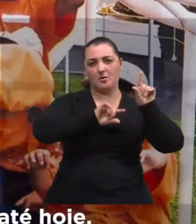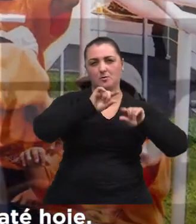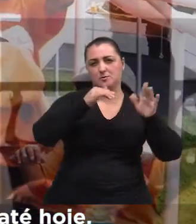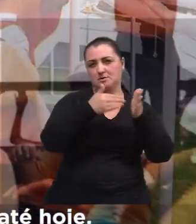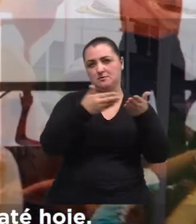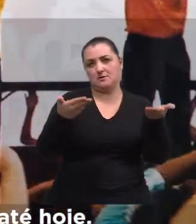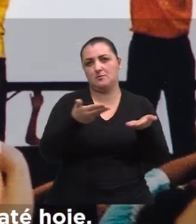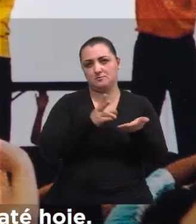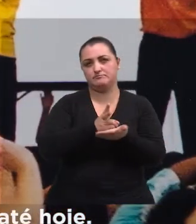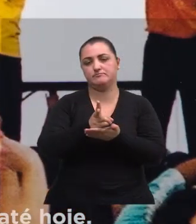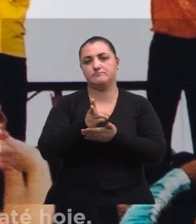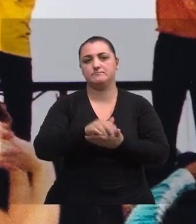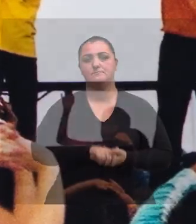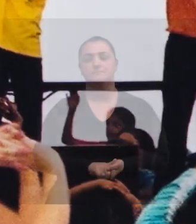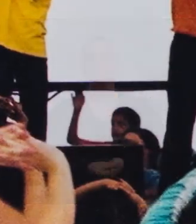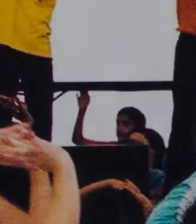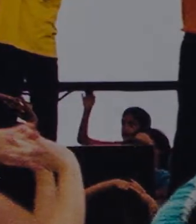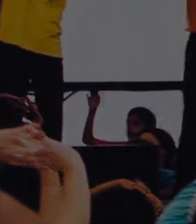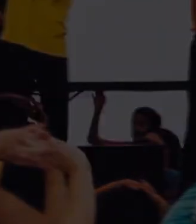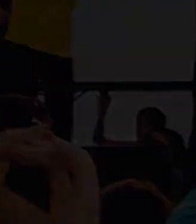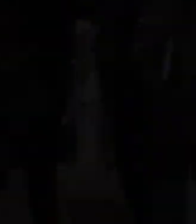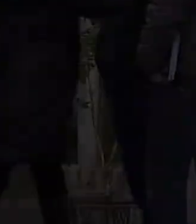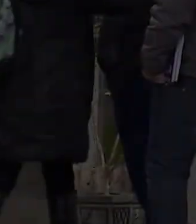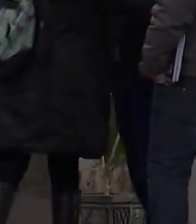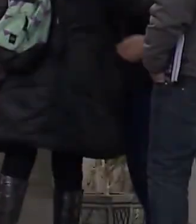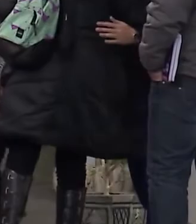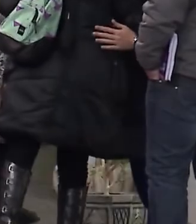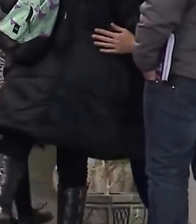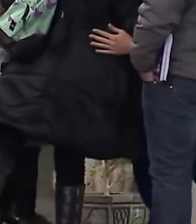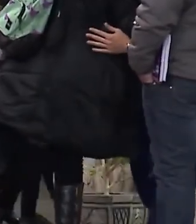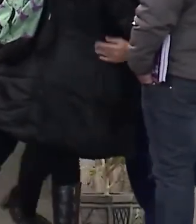alguns deles existem até hoje.